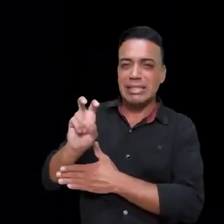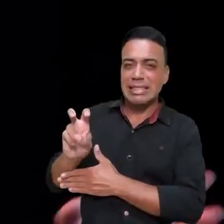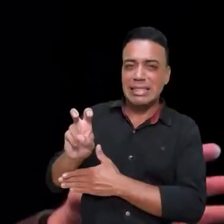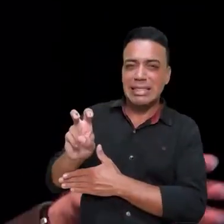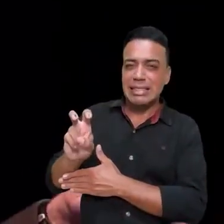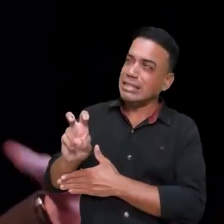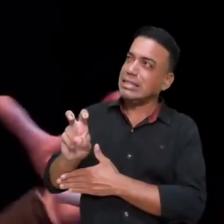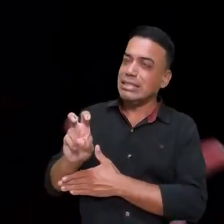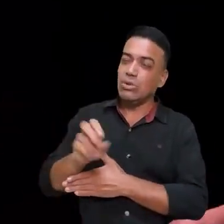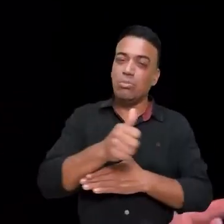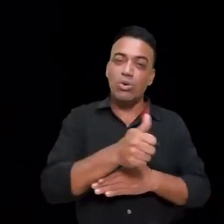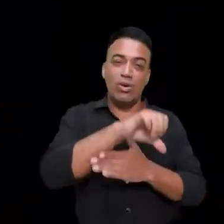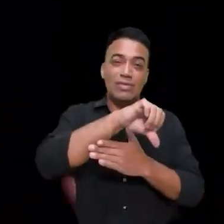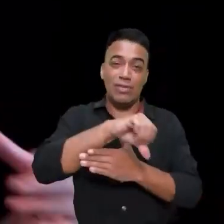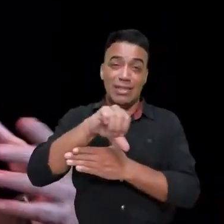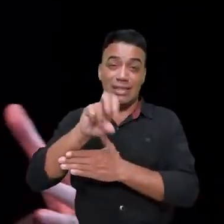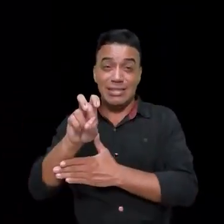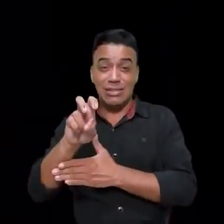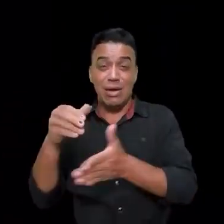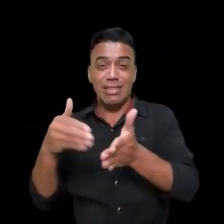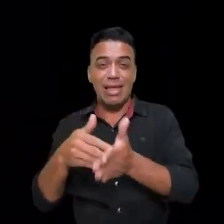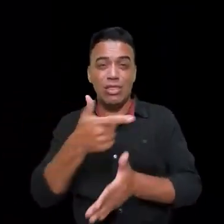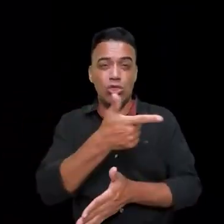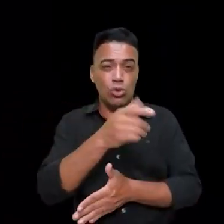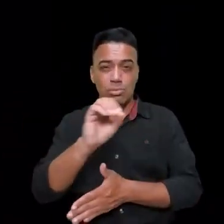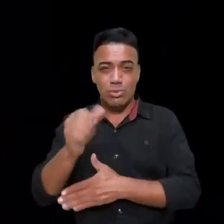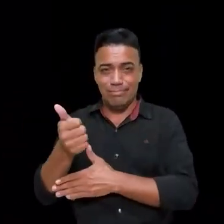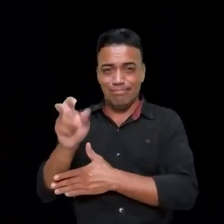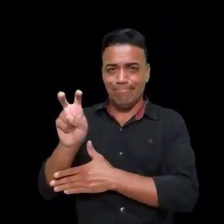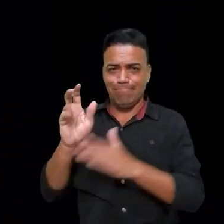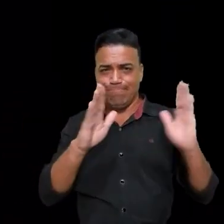2005, entre 95 e 2015,